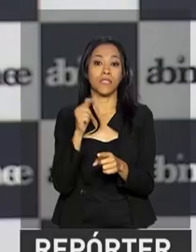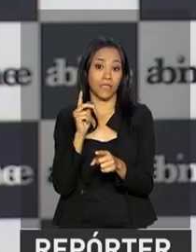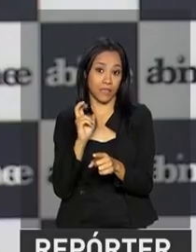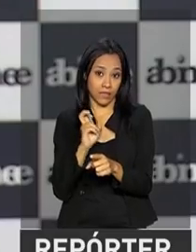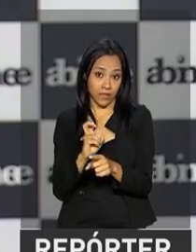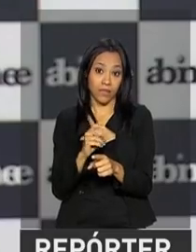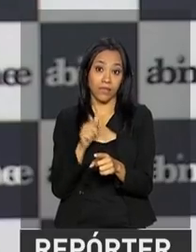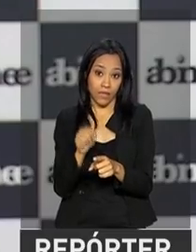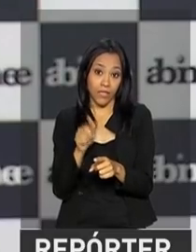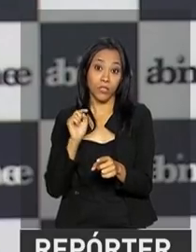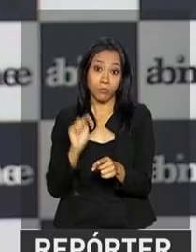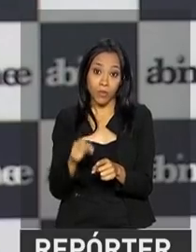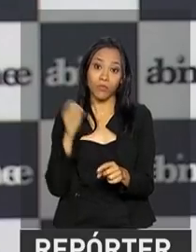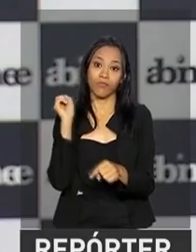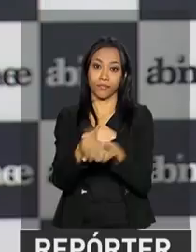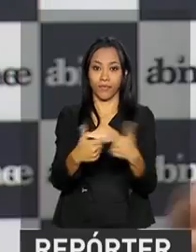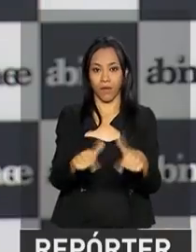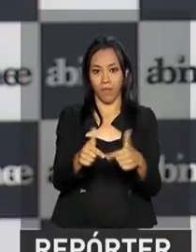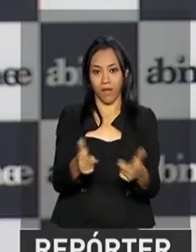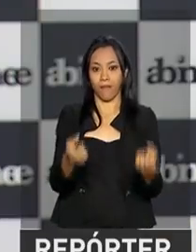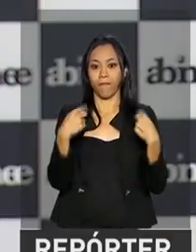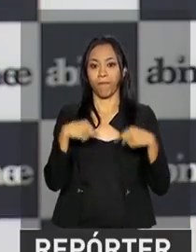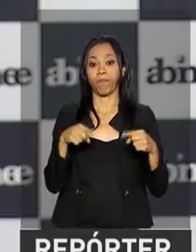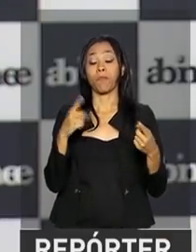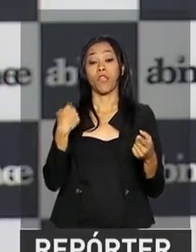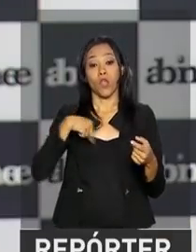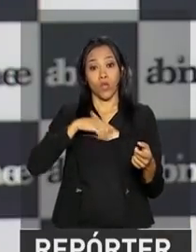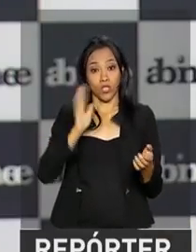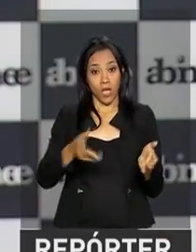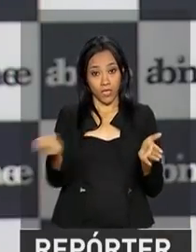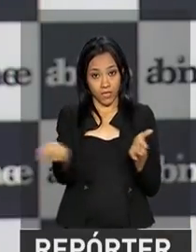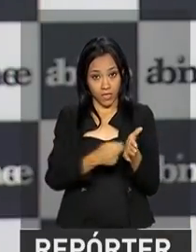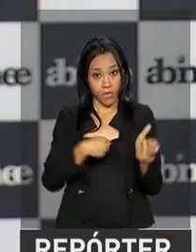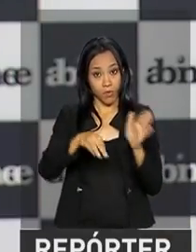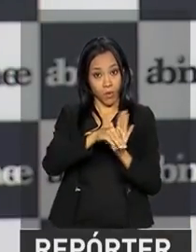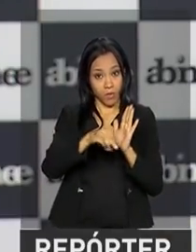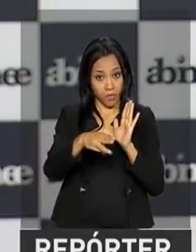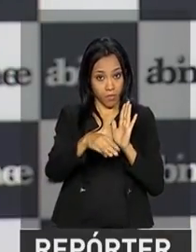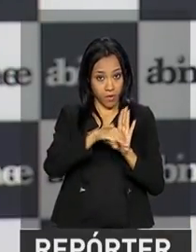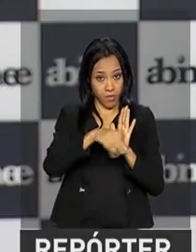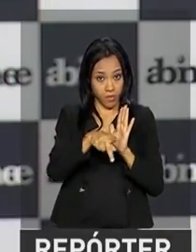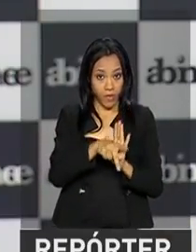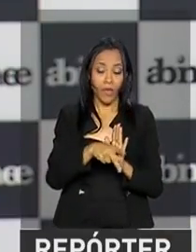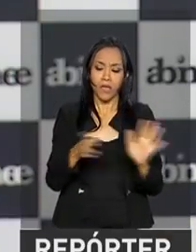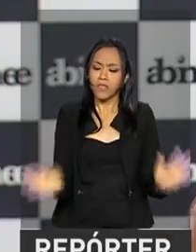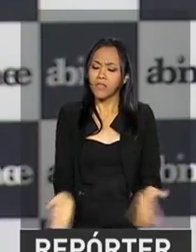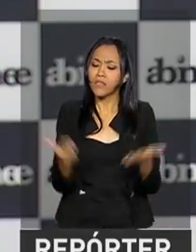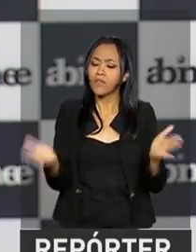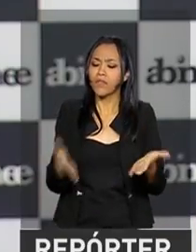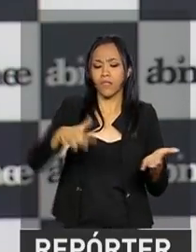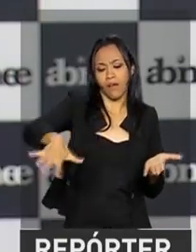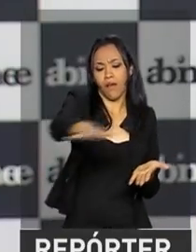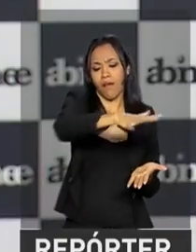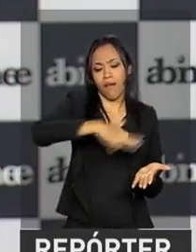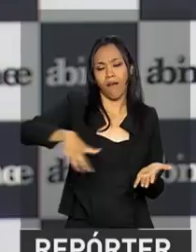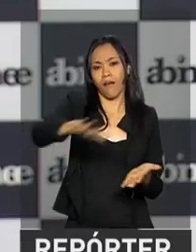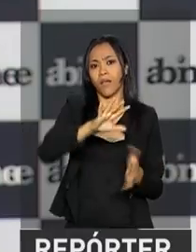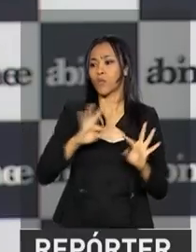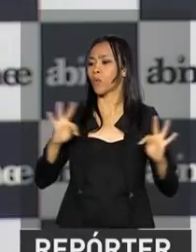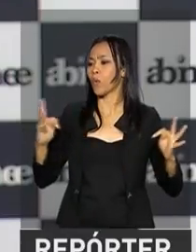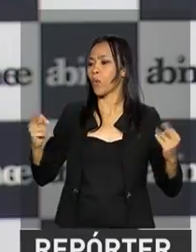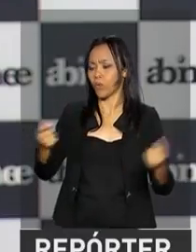diretos nós estamos numa medida provisória incentivadoras do setor todos foram unânimes nas suas falas